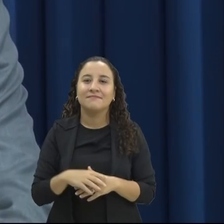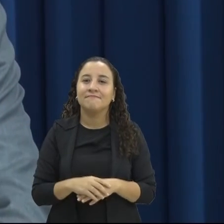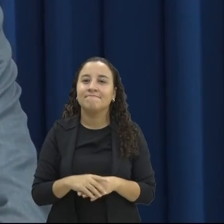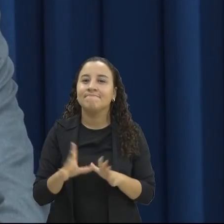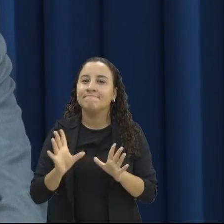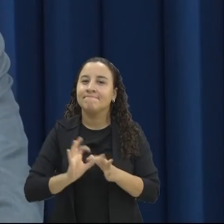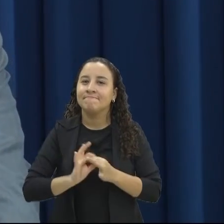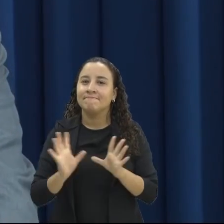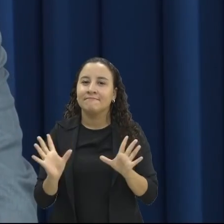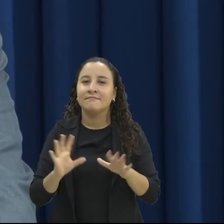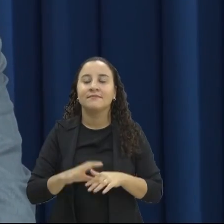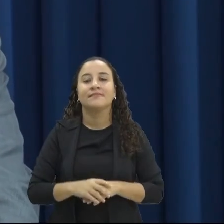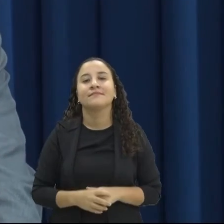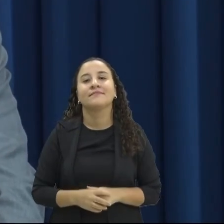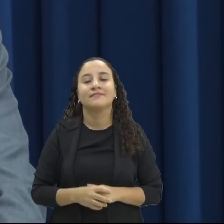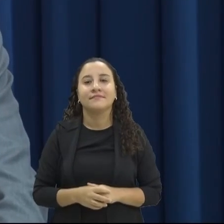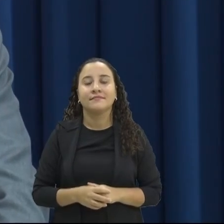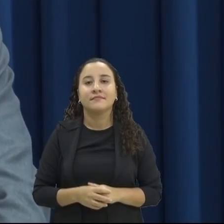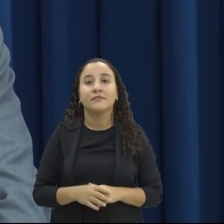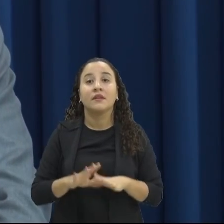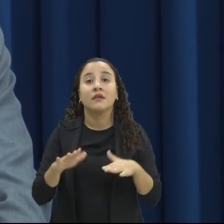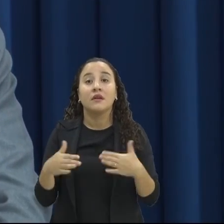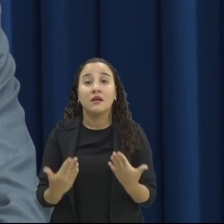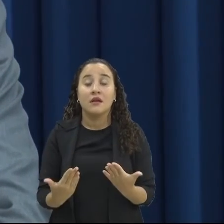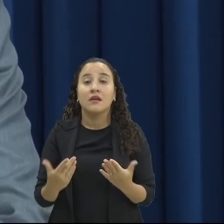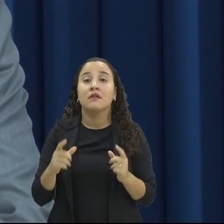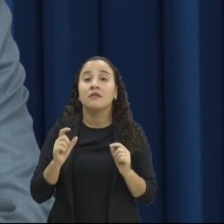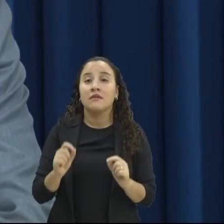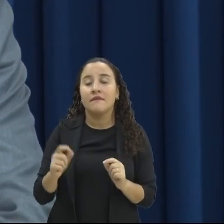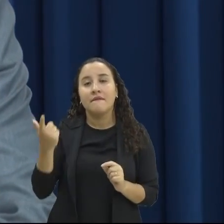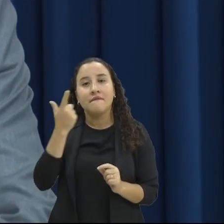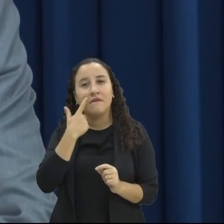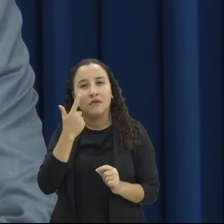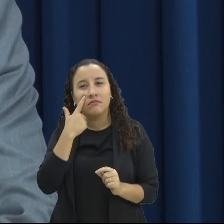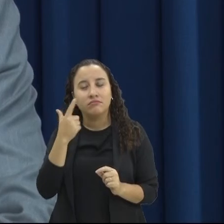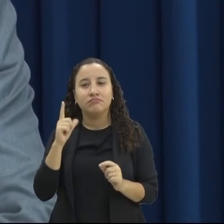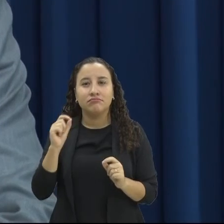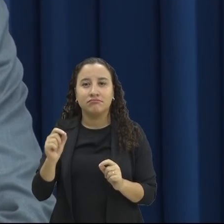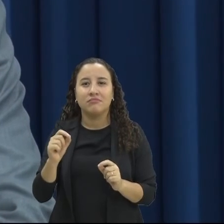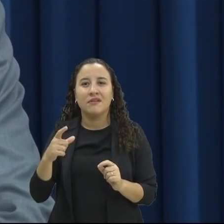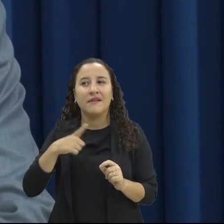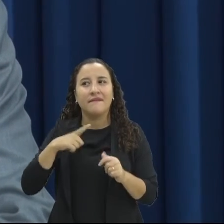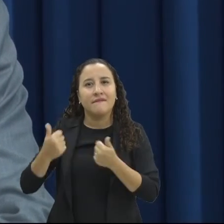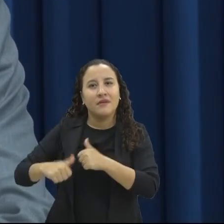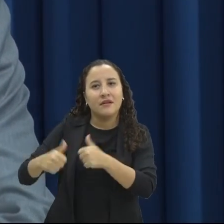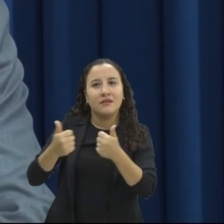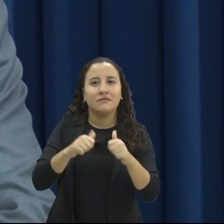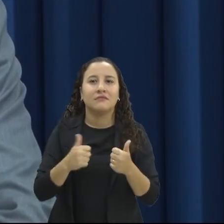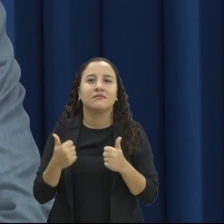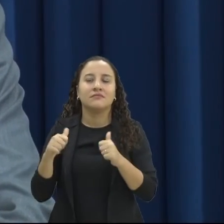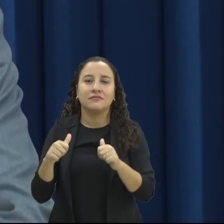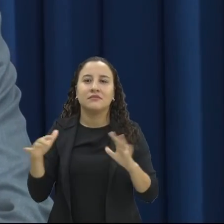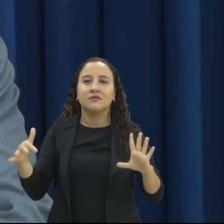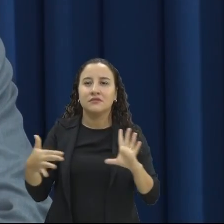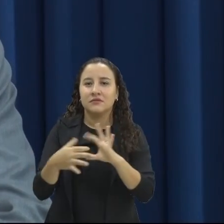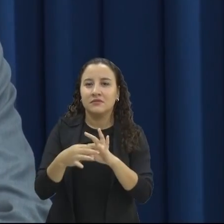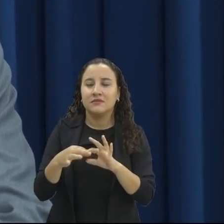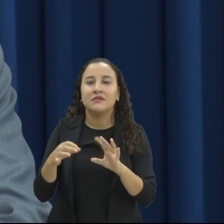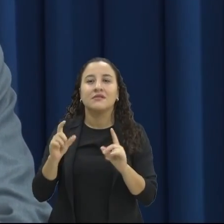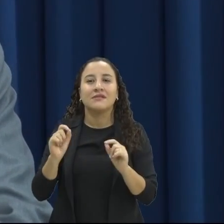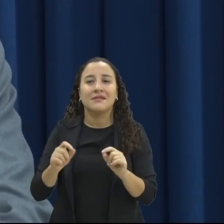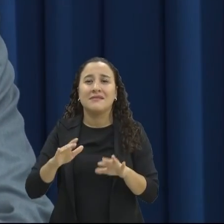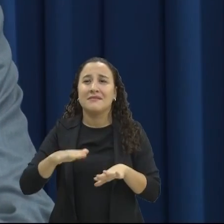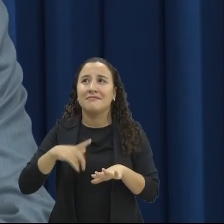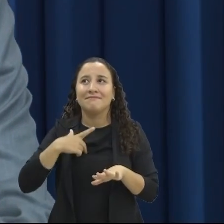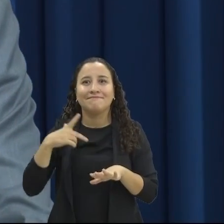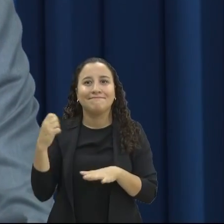fique à vontade. Neuma, nós vamos rever a questão da integração. Foi um grande erro, talvez um dos